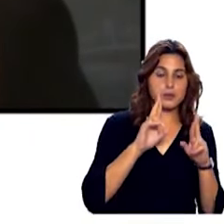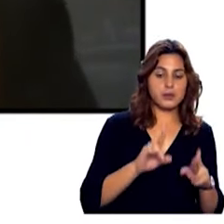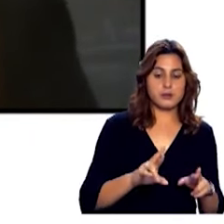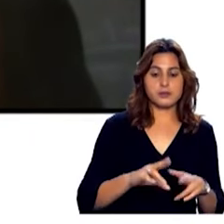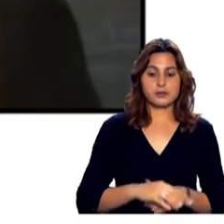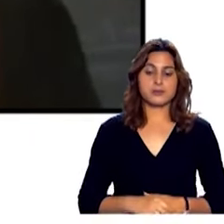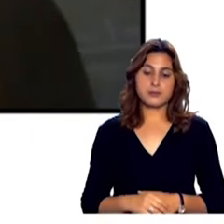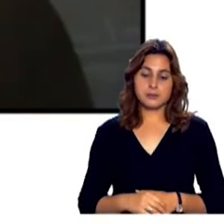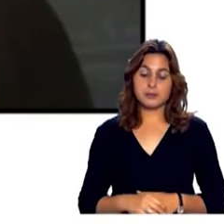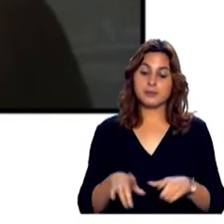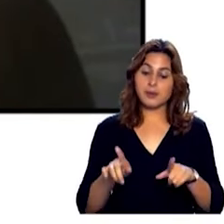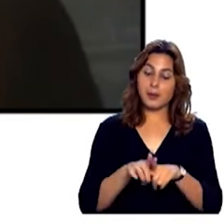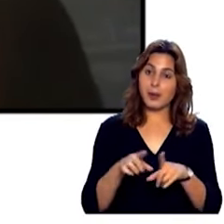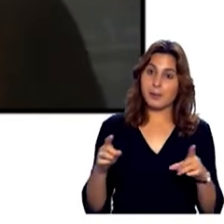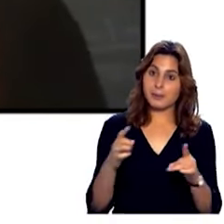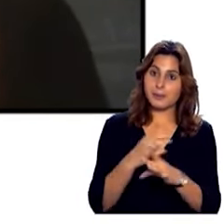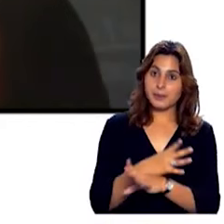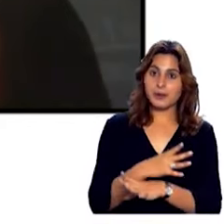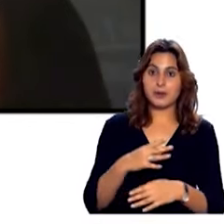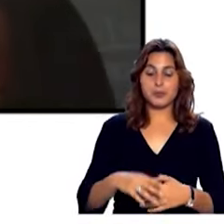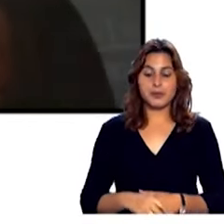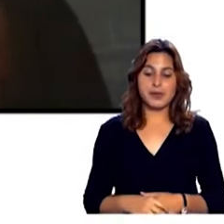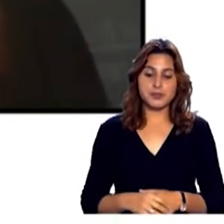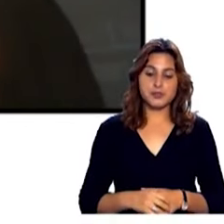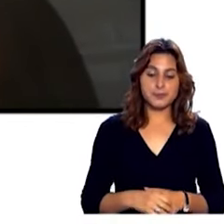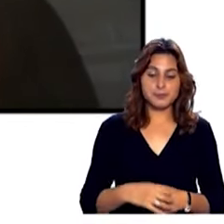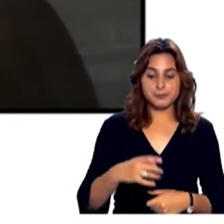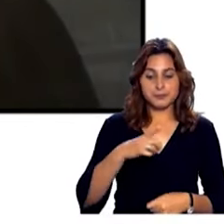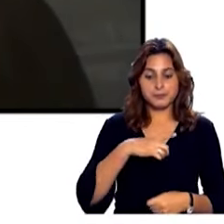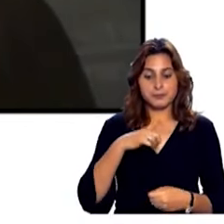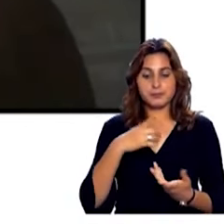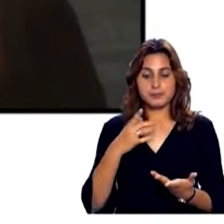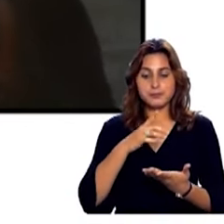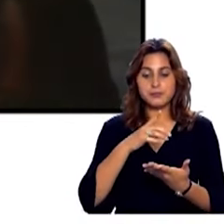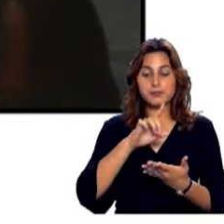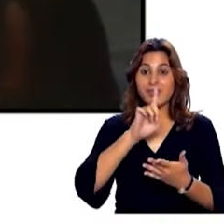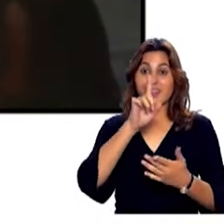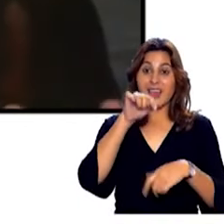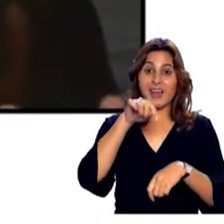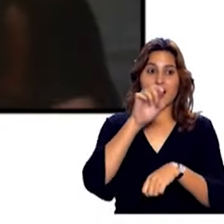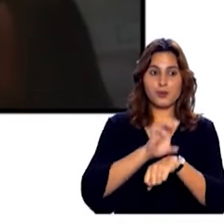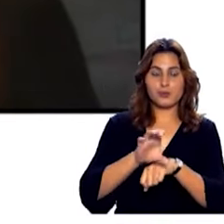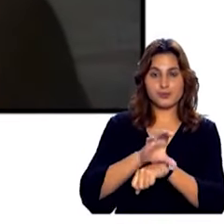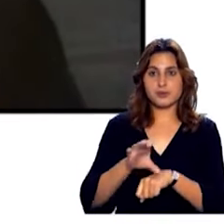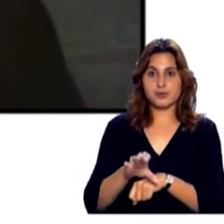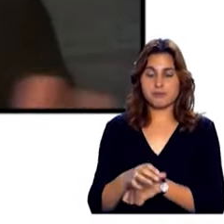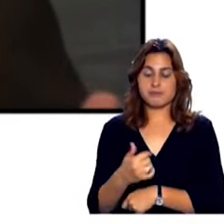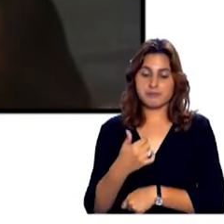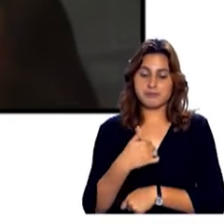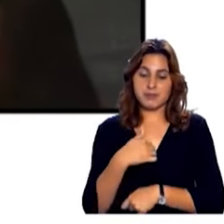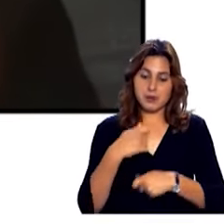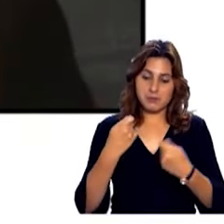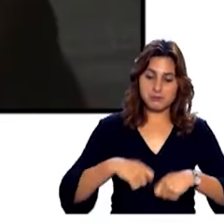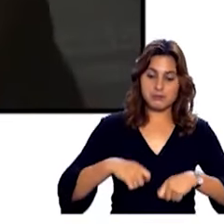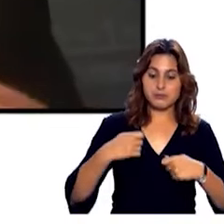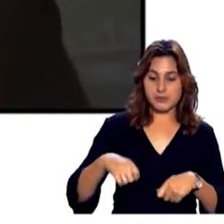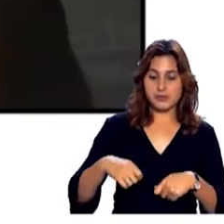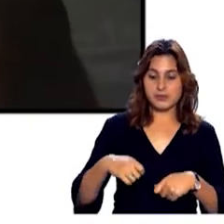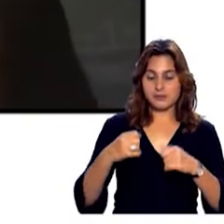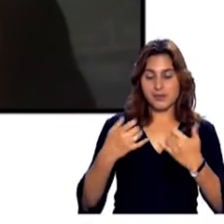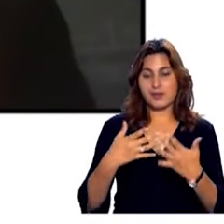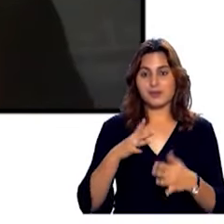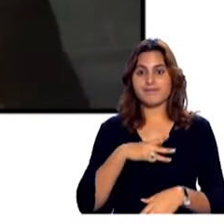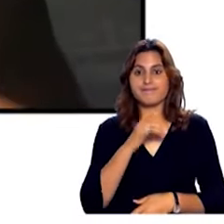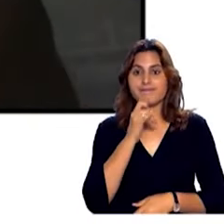uma observação muito rápida a respeito dessas hipóteses previstas pela pela constituição eu teria que dizer que é muita pena que se